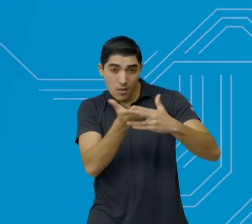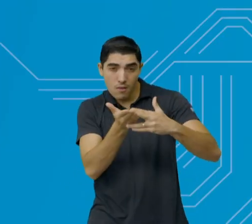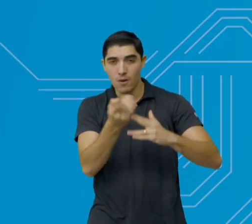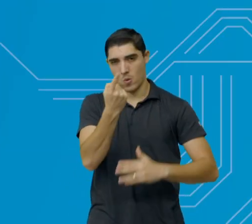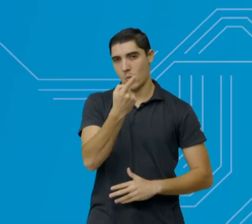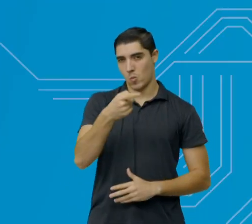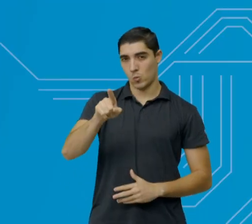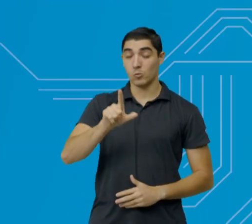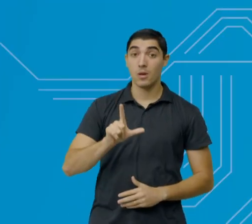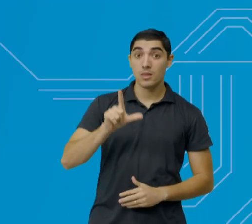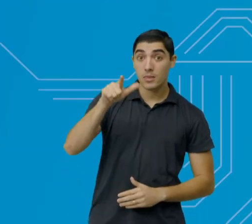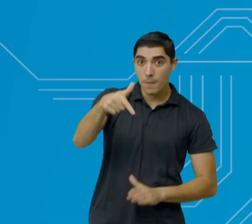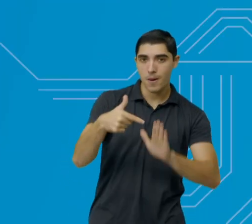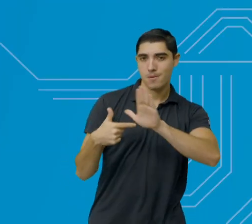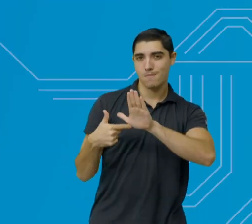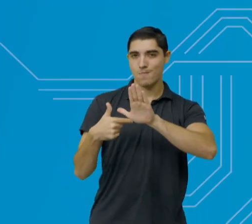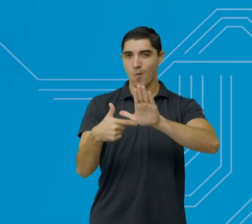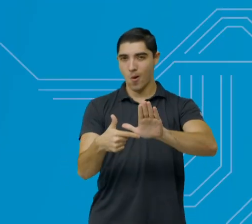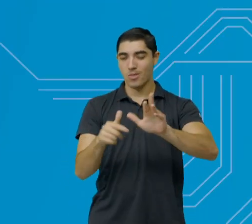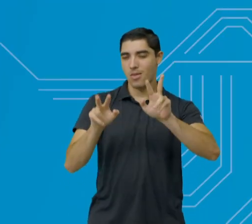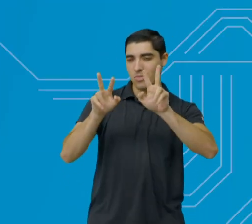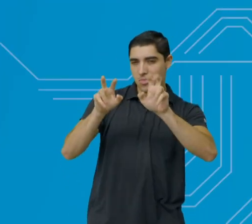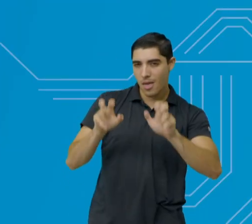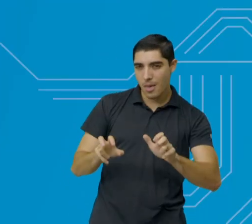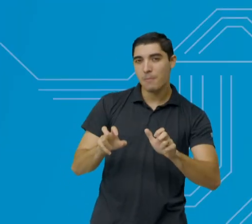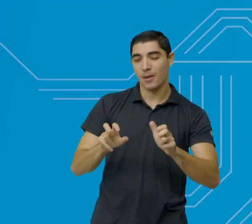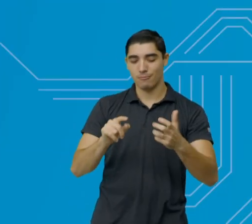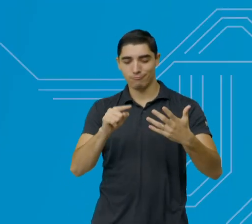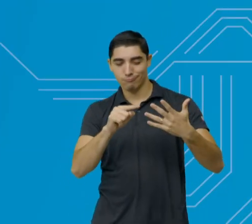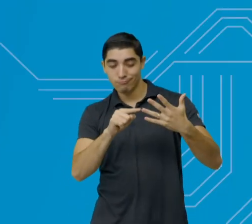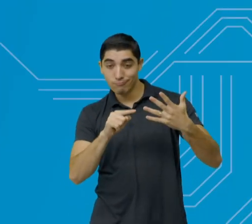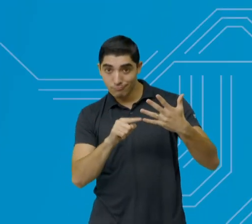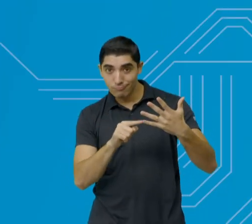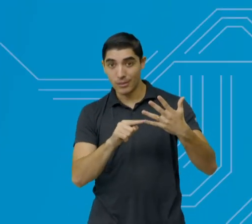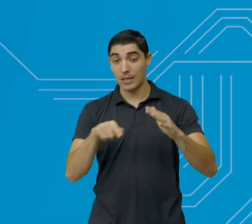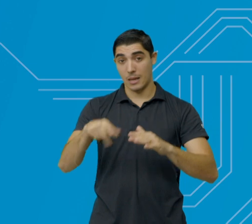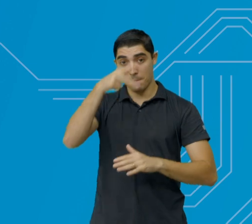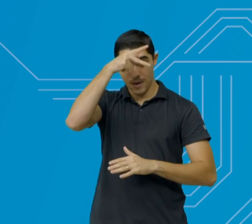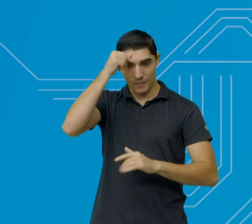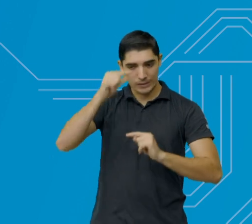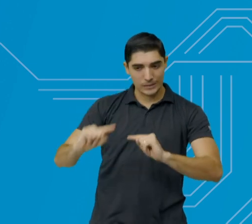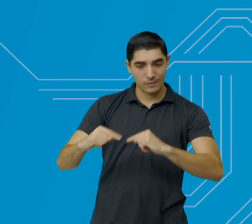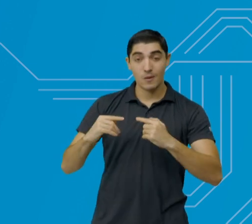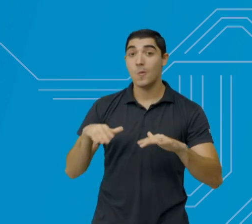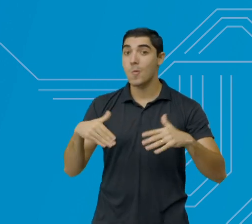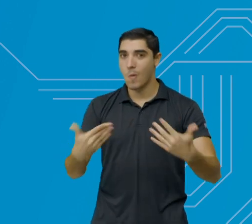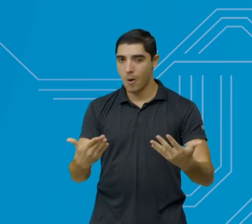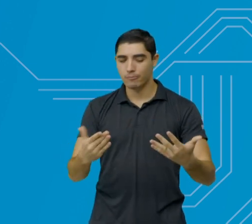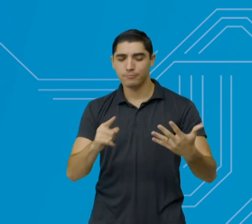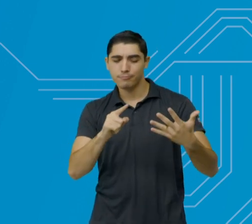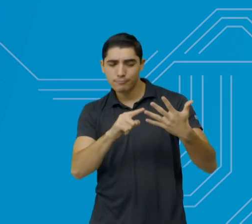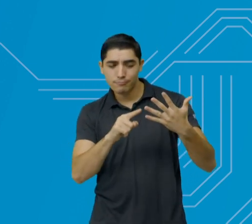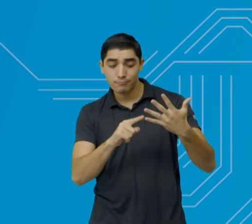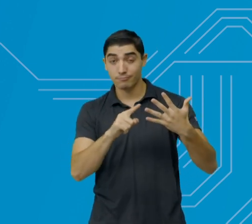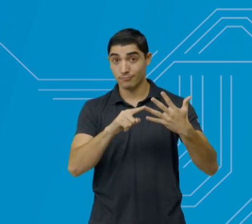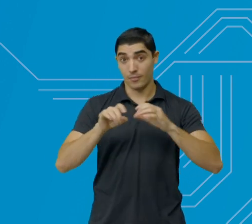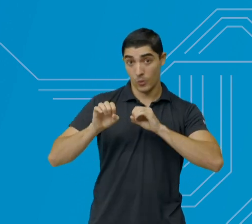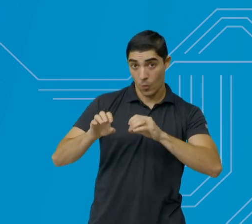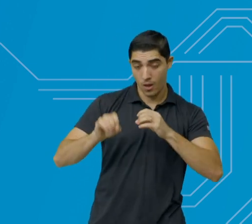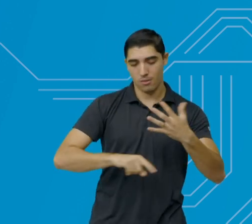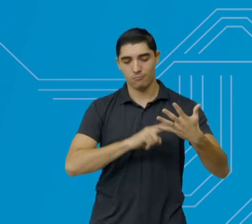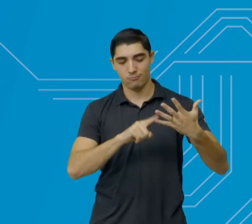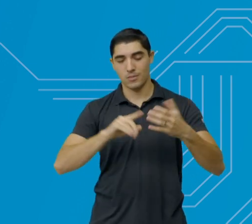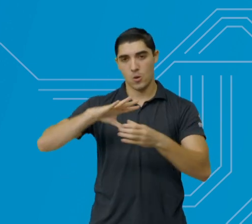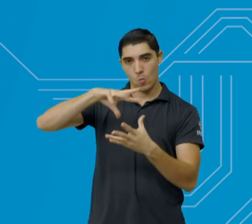Vamos para o último intervalo e no próximo bloco te mostro mais 2 episódios da série de desafios públicos da cidade. Os temas